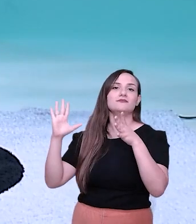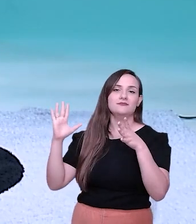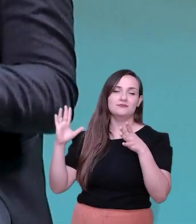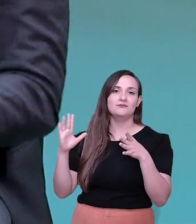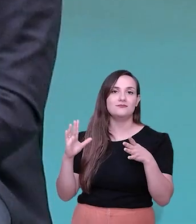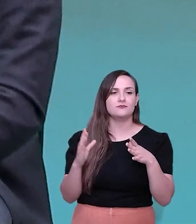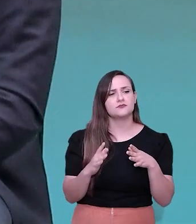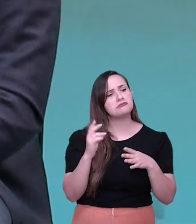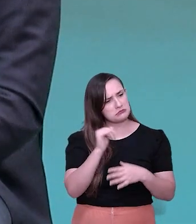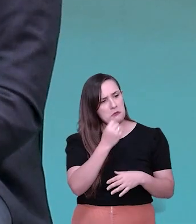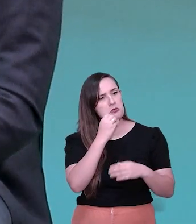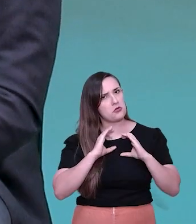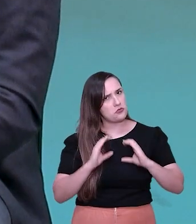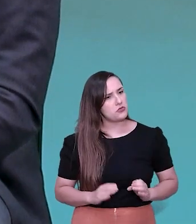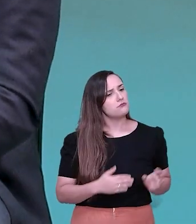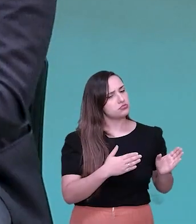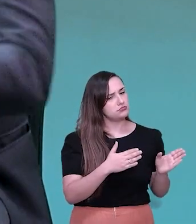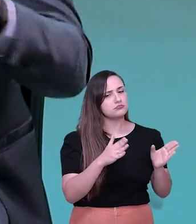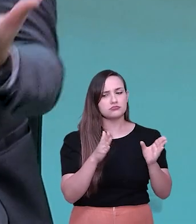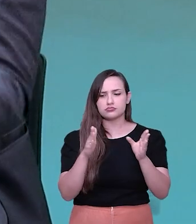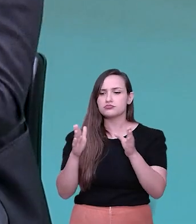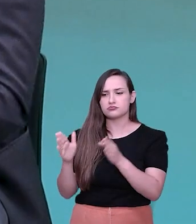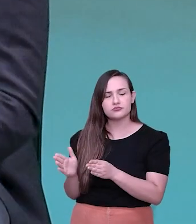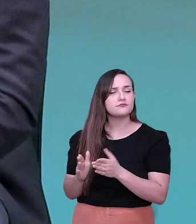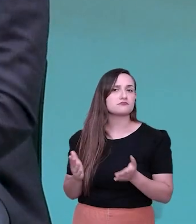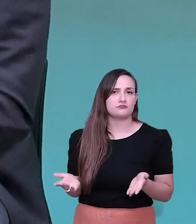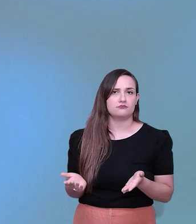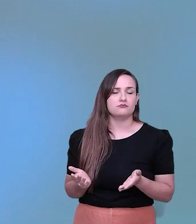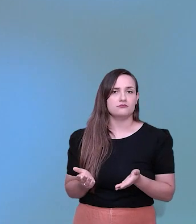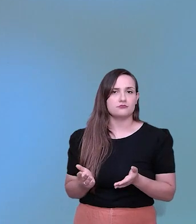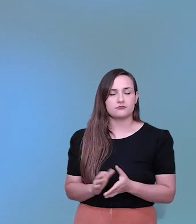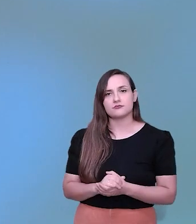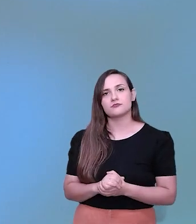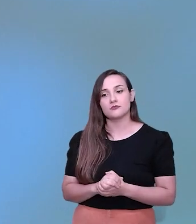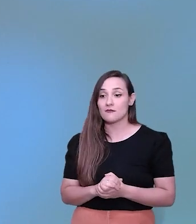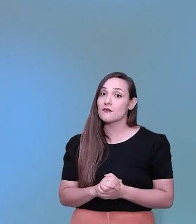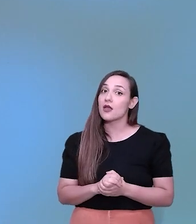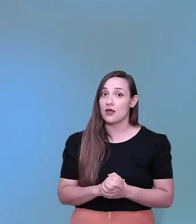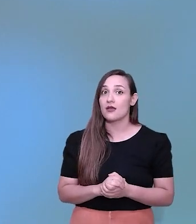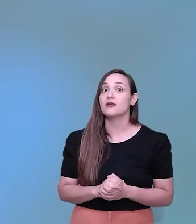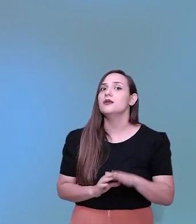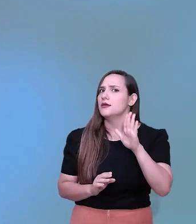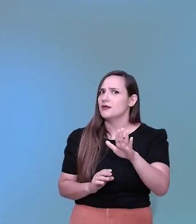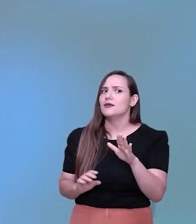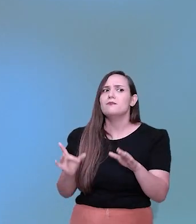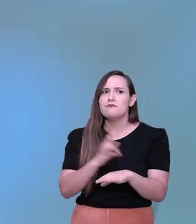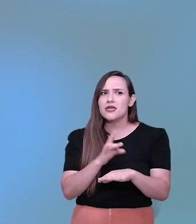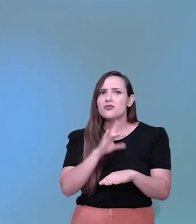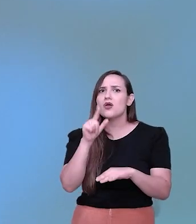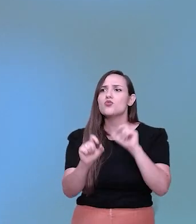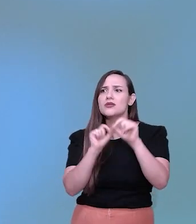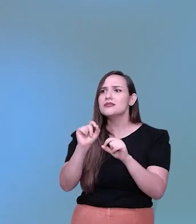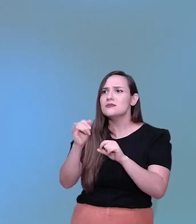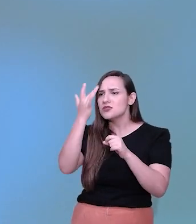acaso, vamos supor, que o preso não retorne, que é o grande problema das saídas temporárias. Sim, isso que sempre é trazido quando a gente vê alguma notícia sobre as saidinhas,